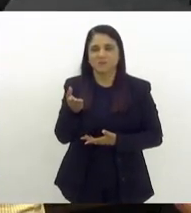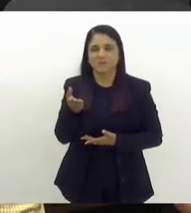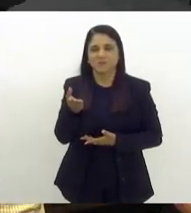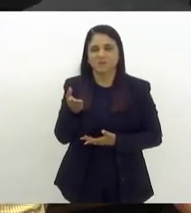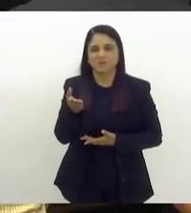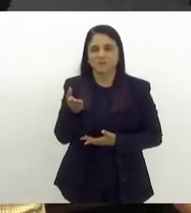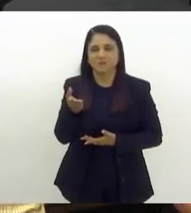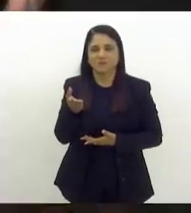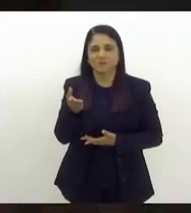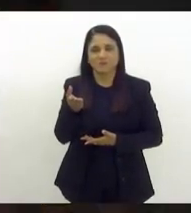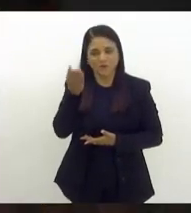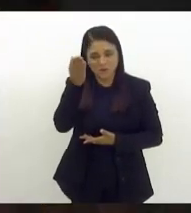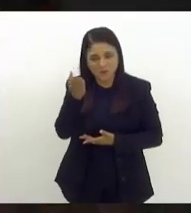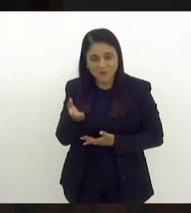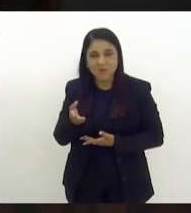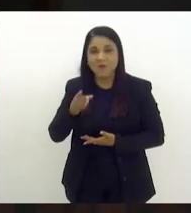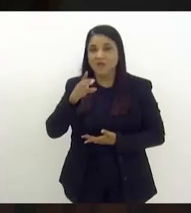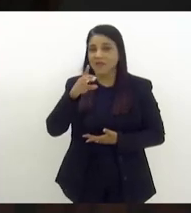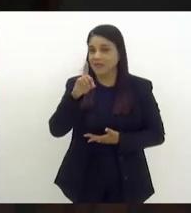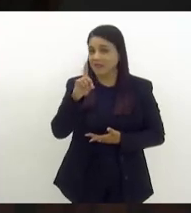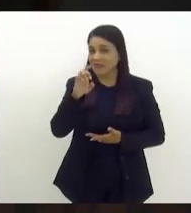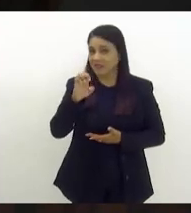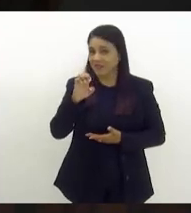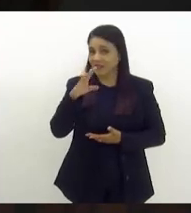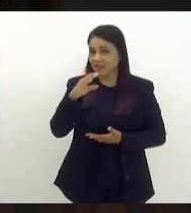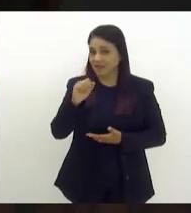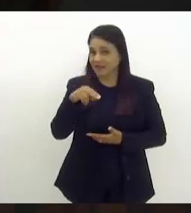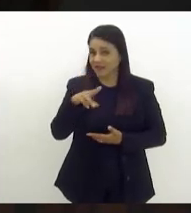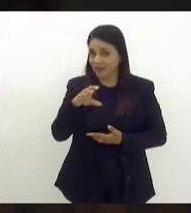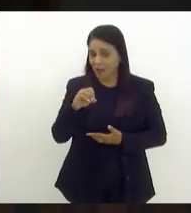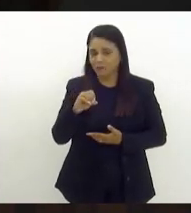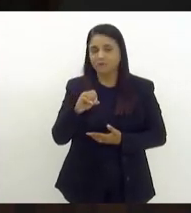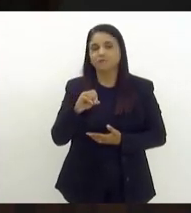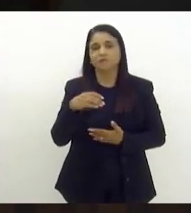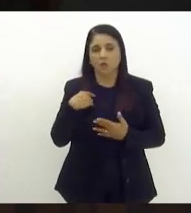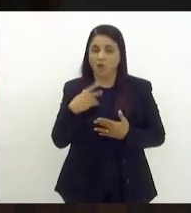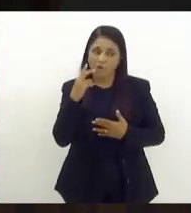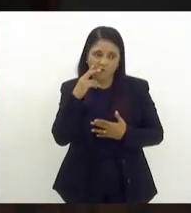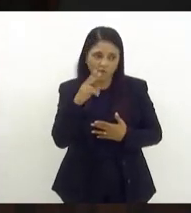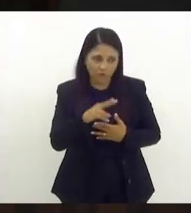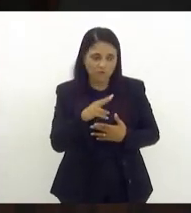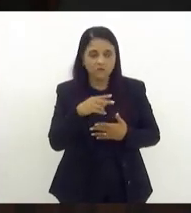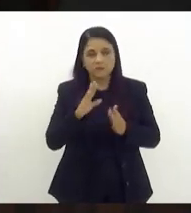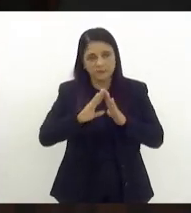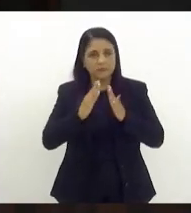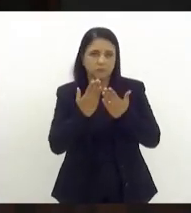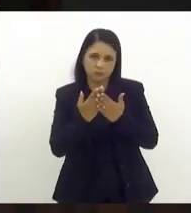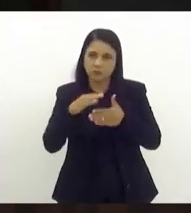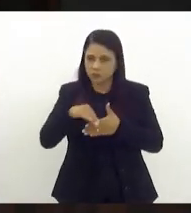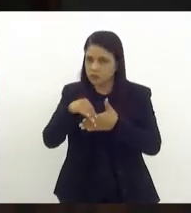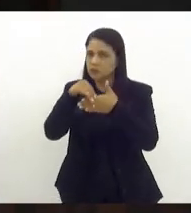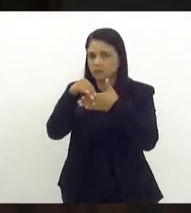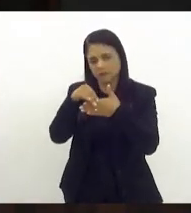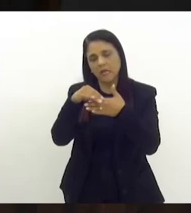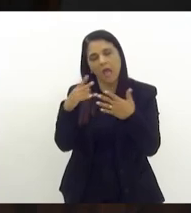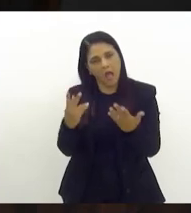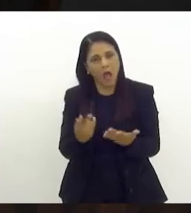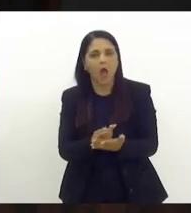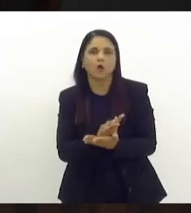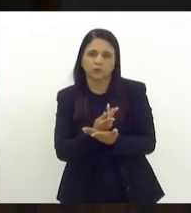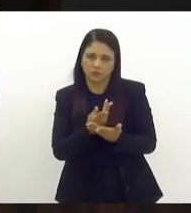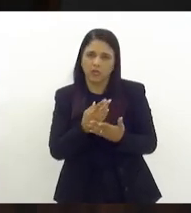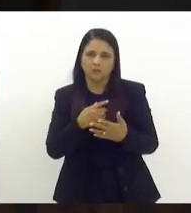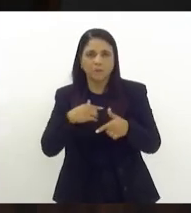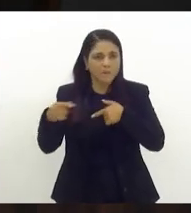por ser o nosso decano, e estava realmente correndo do colégio de lito, acontece.